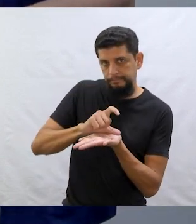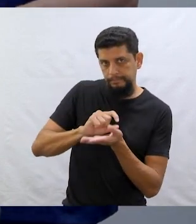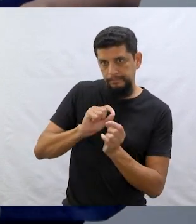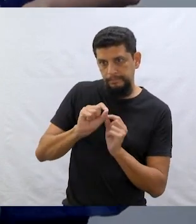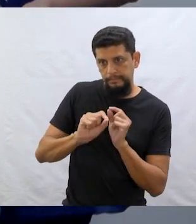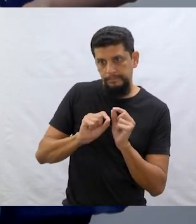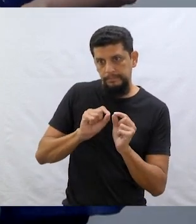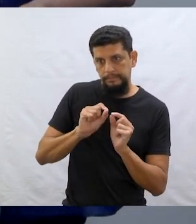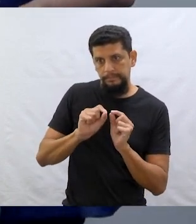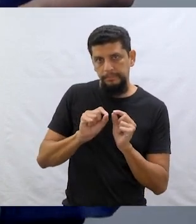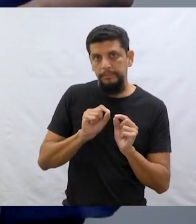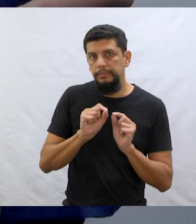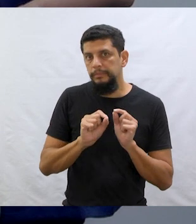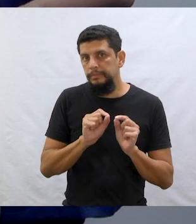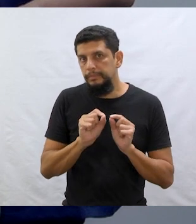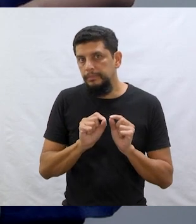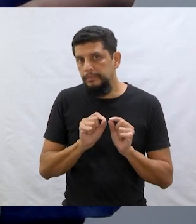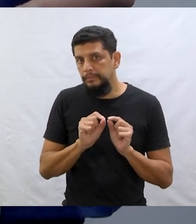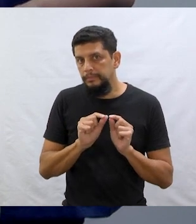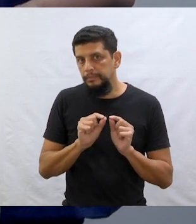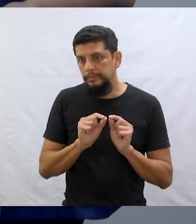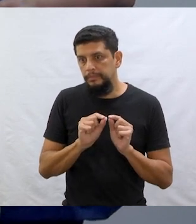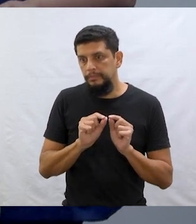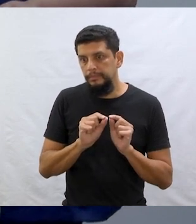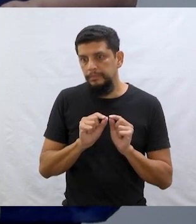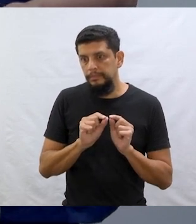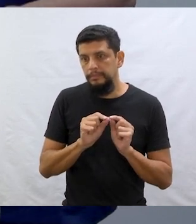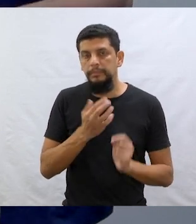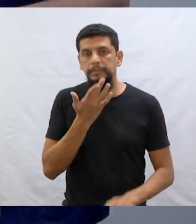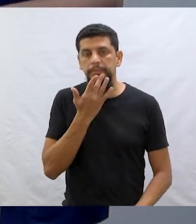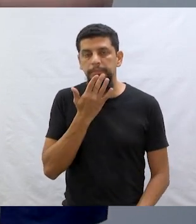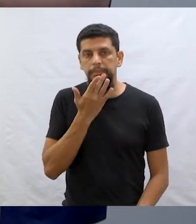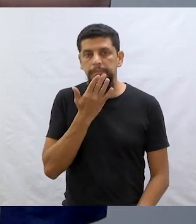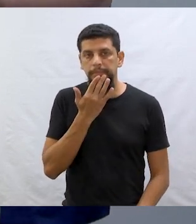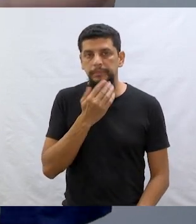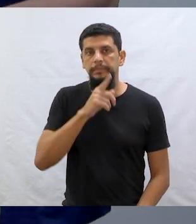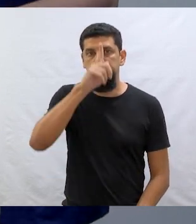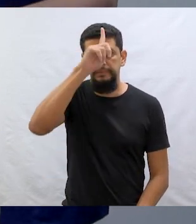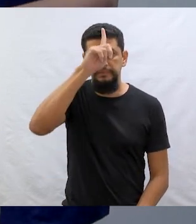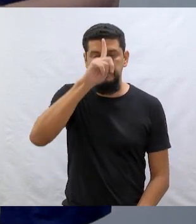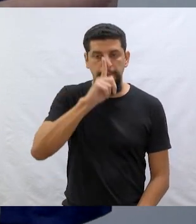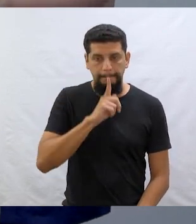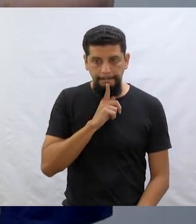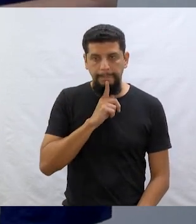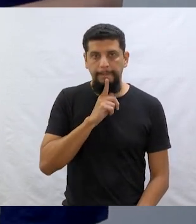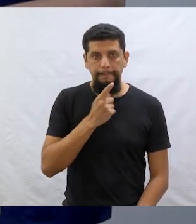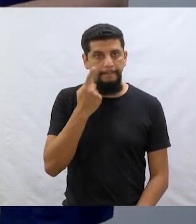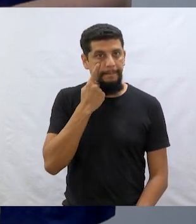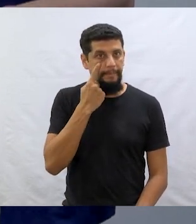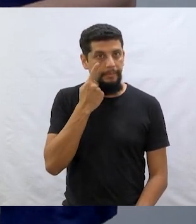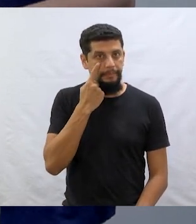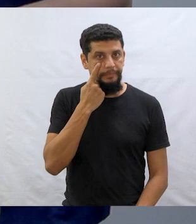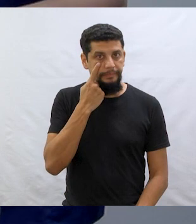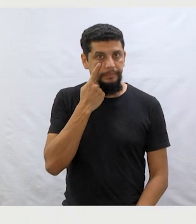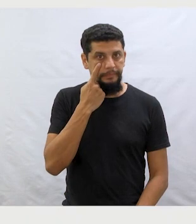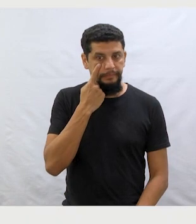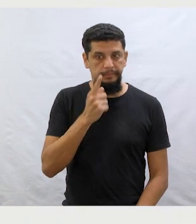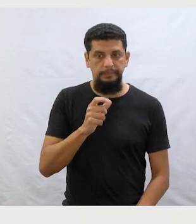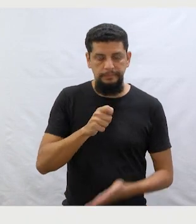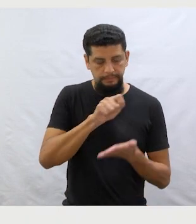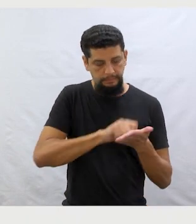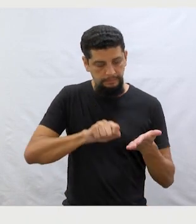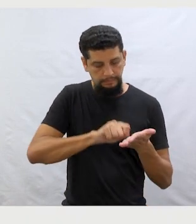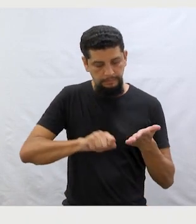E que cor que é o pintinho? É a cor amarelo. Olhem lá, aqui